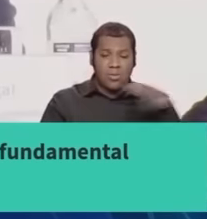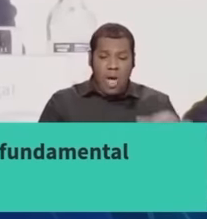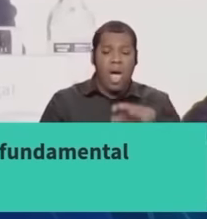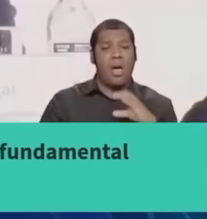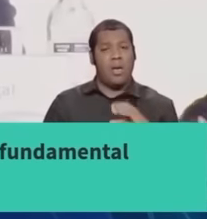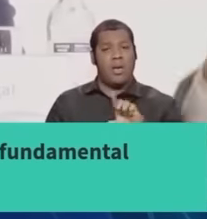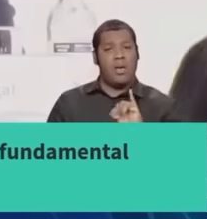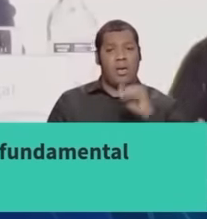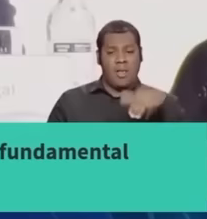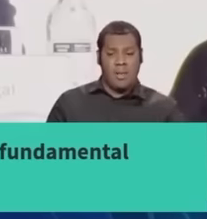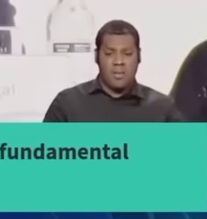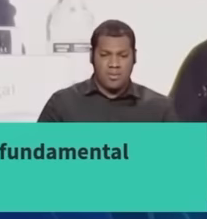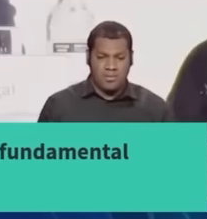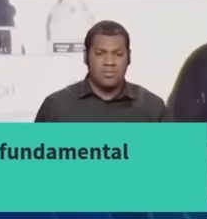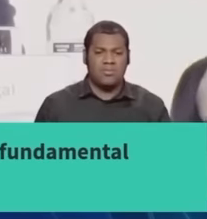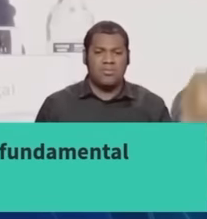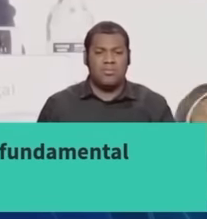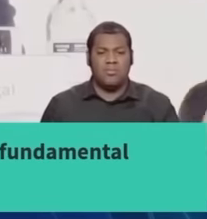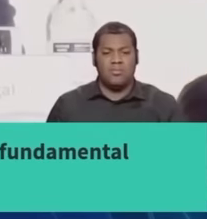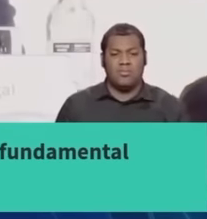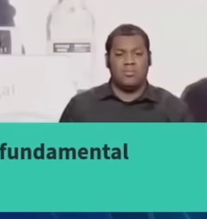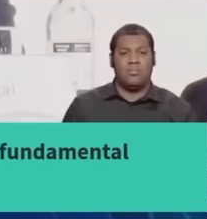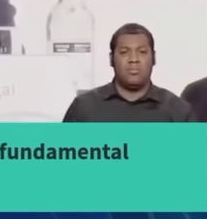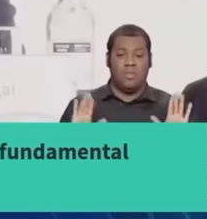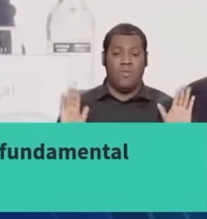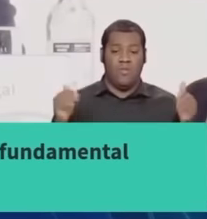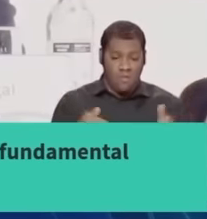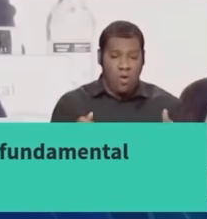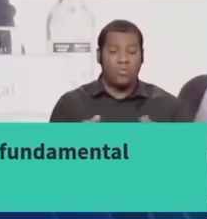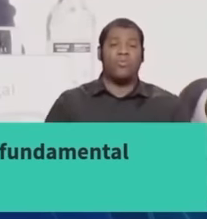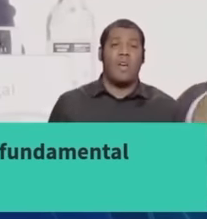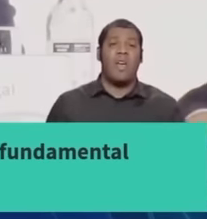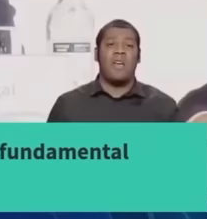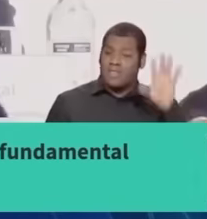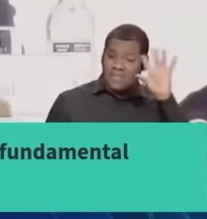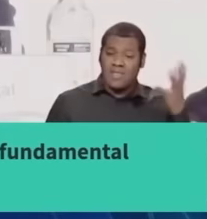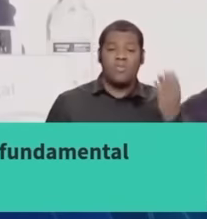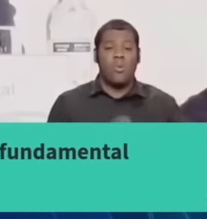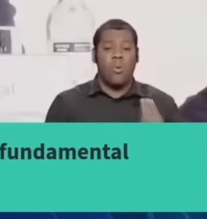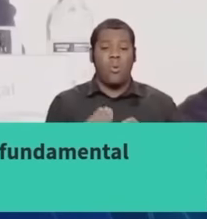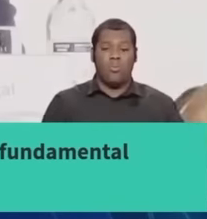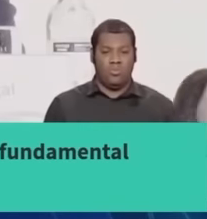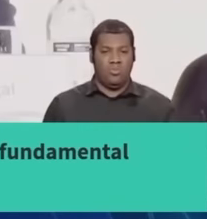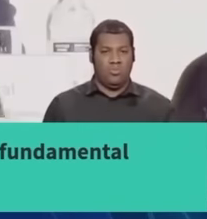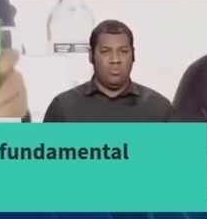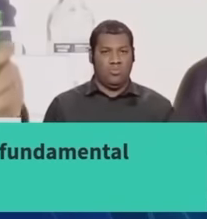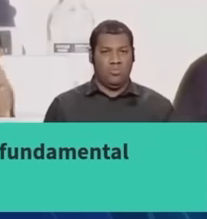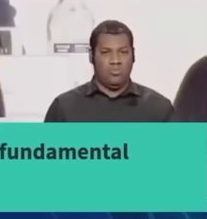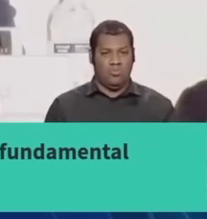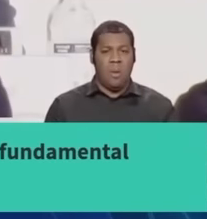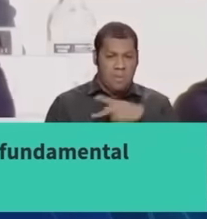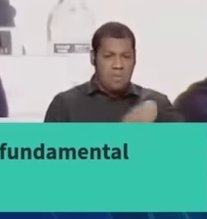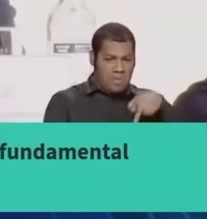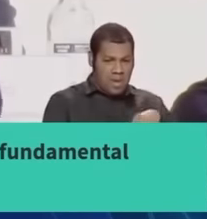vai cumprir as decisões emanadas dos fóruns que nós fazemos? É o Estado Nacional? Vamos